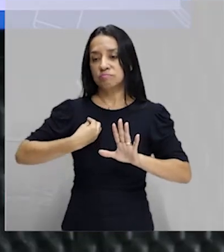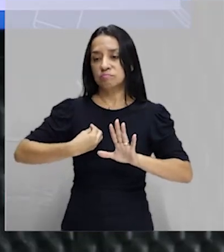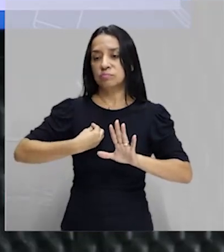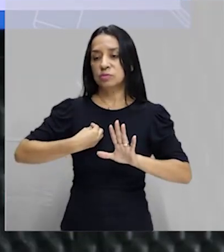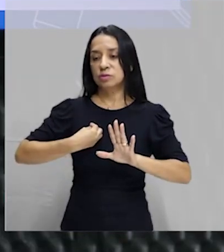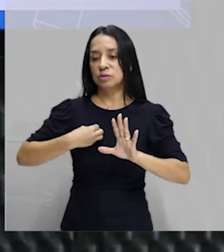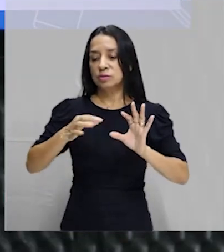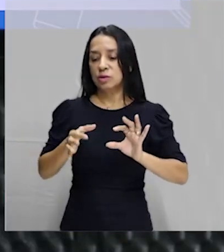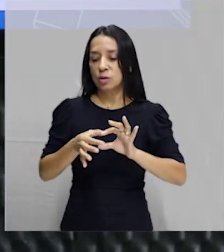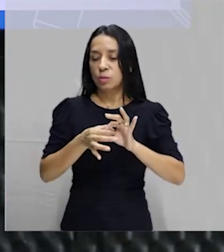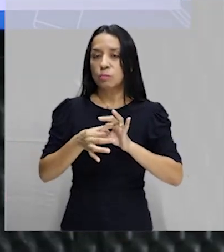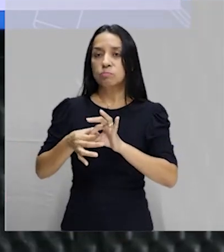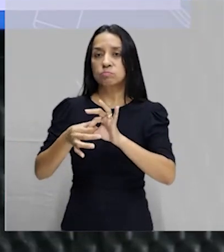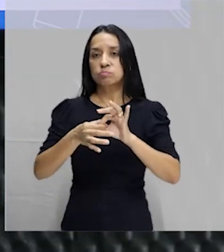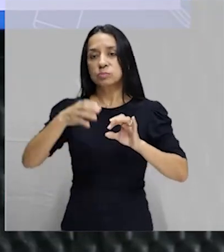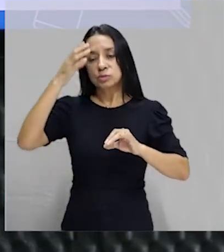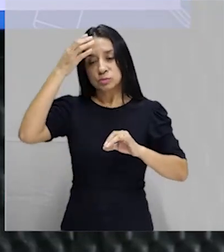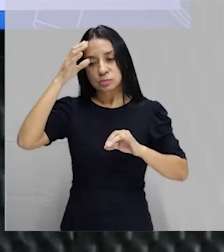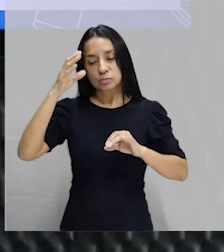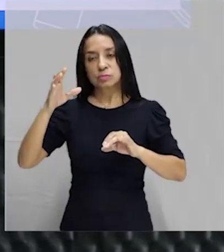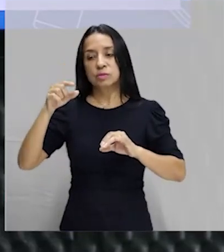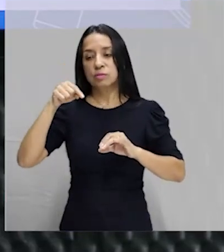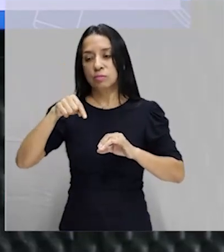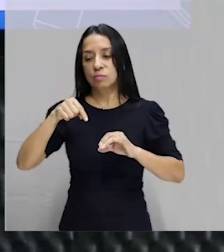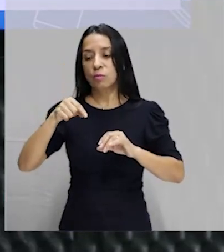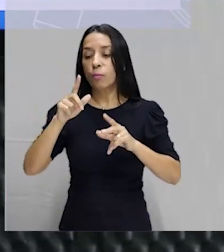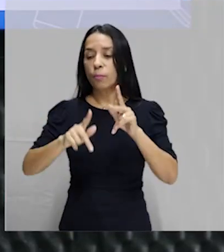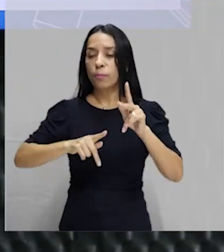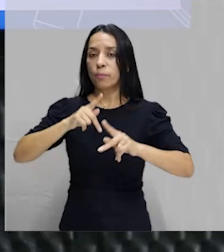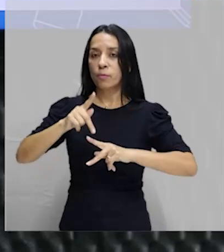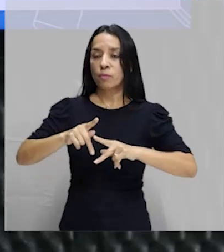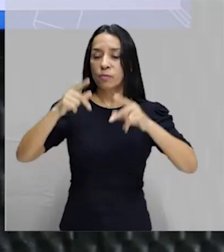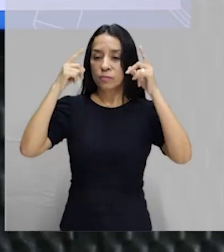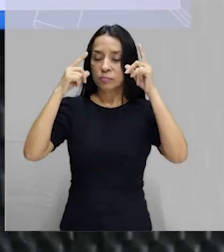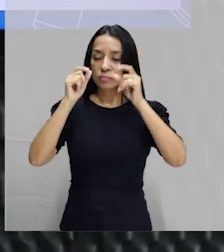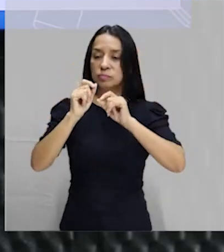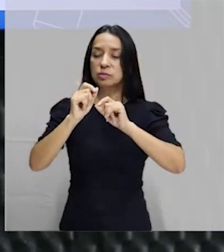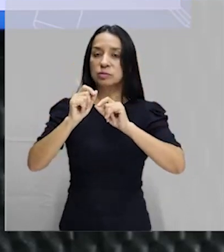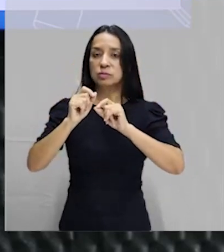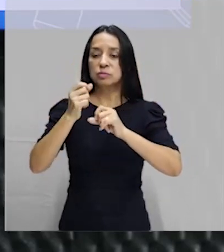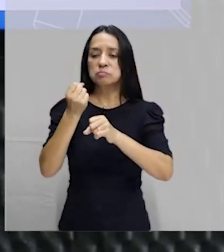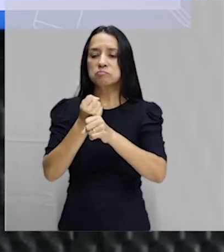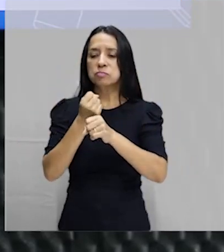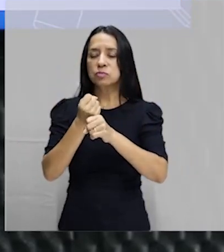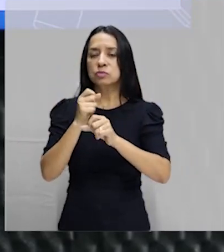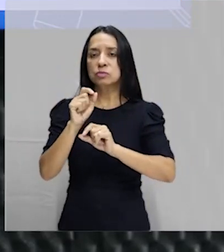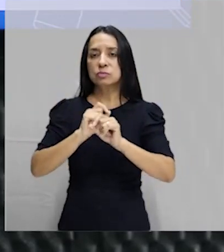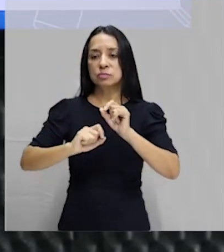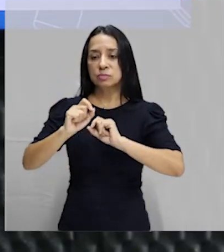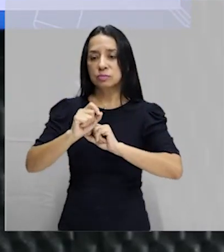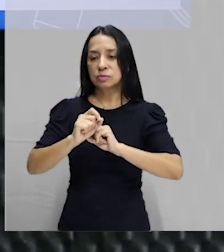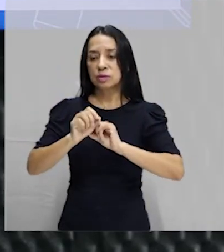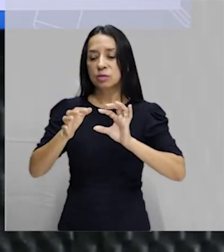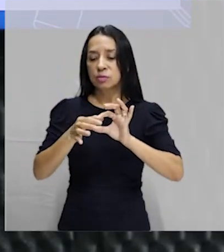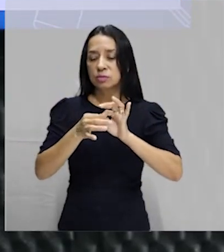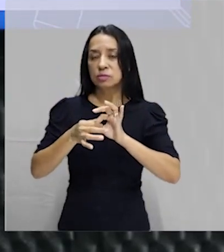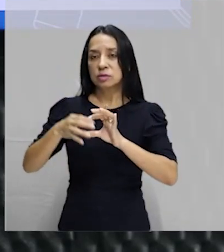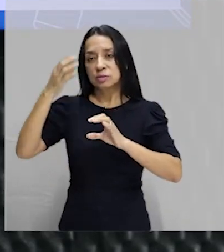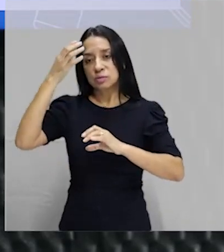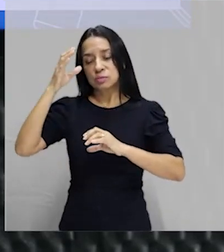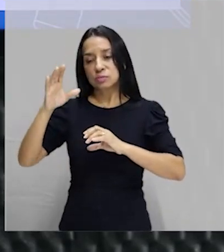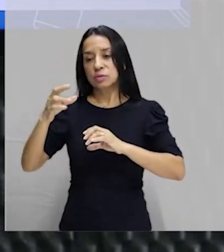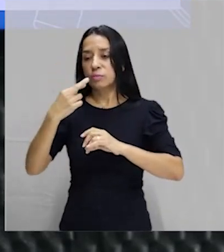Os helenos, eles vão construir uma certa unidade cultural pelo idioma, pela